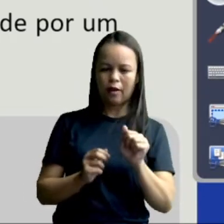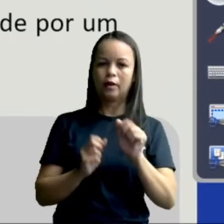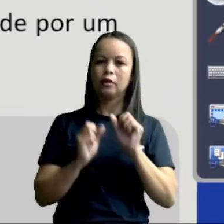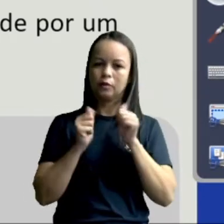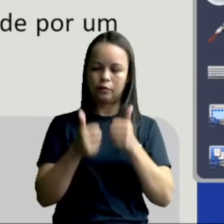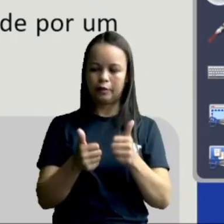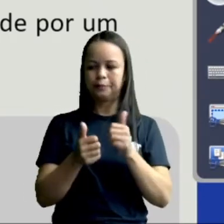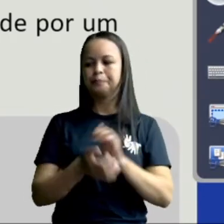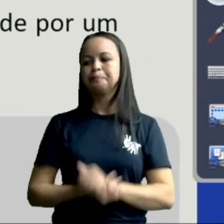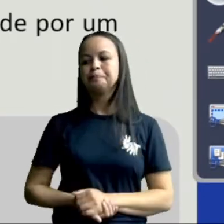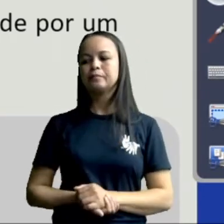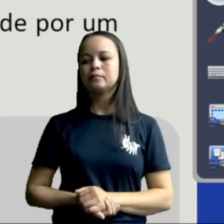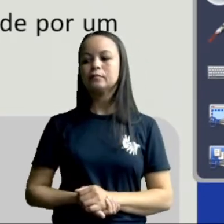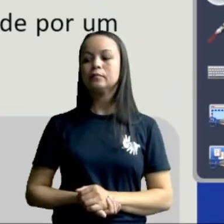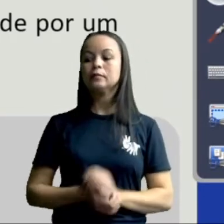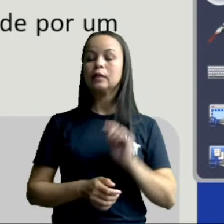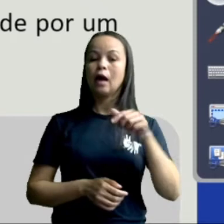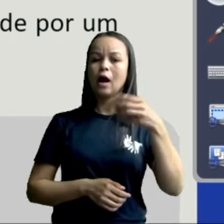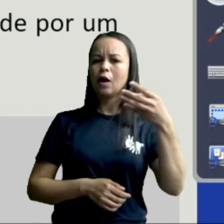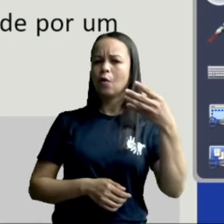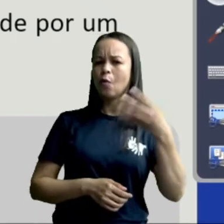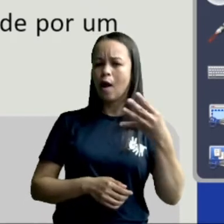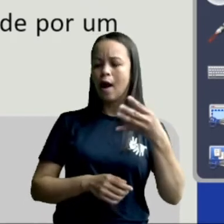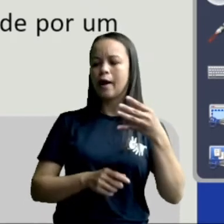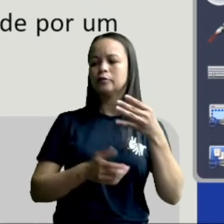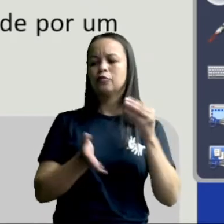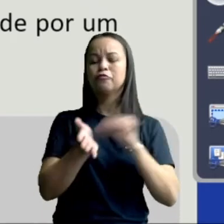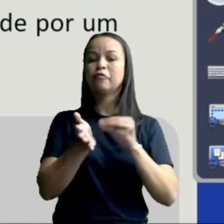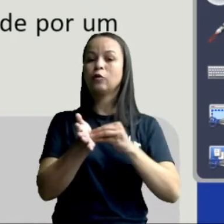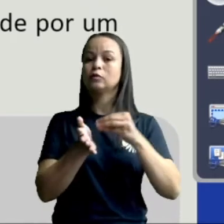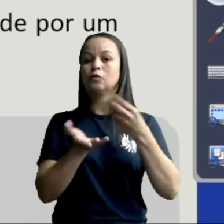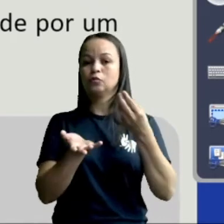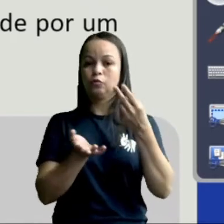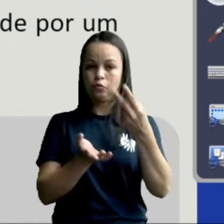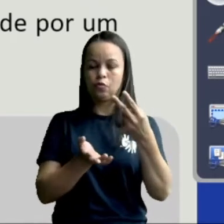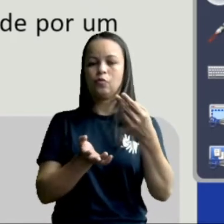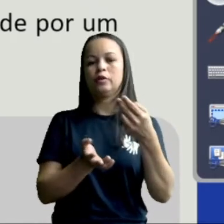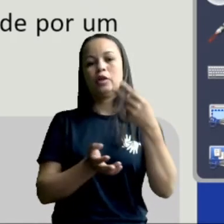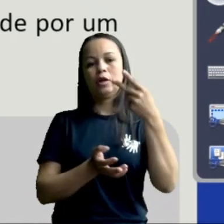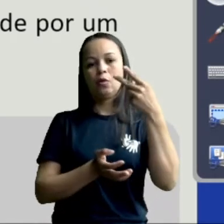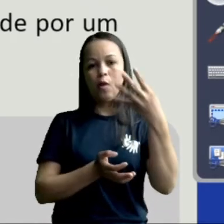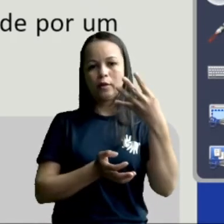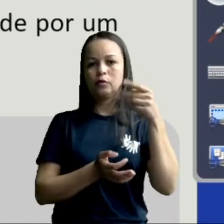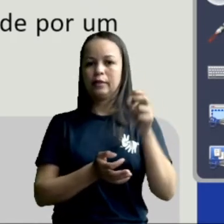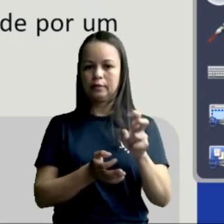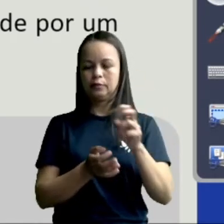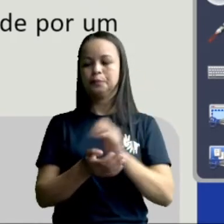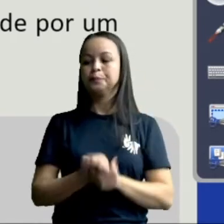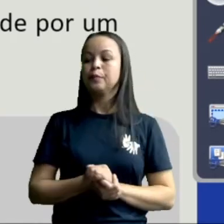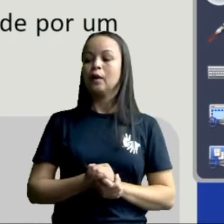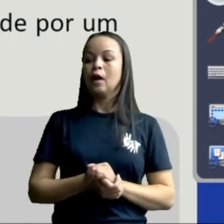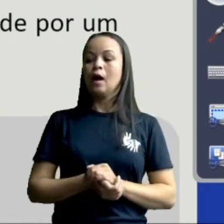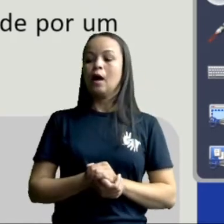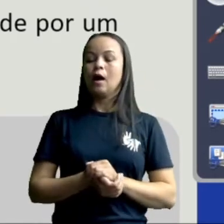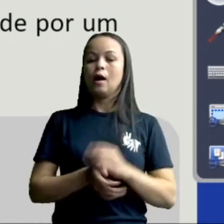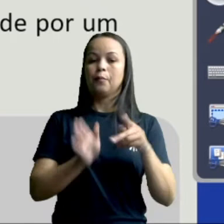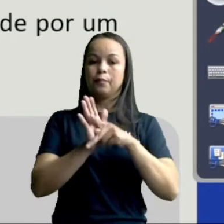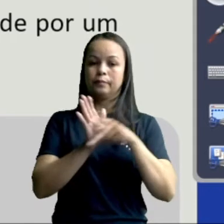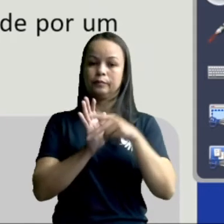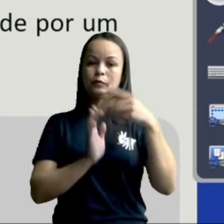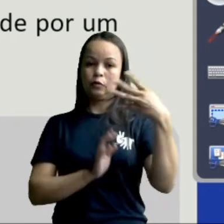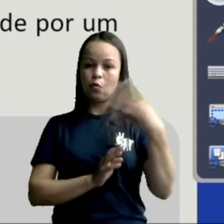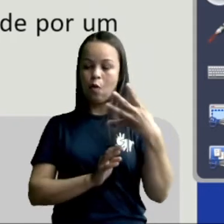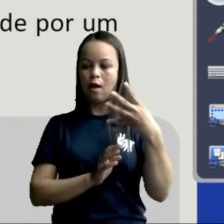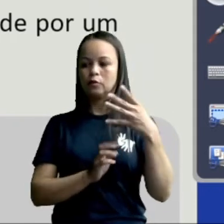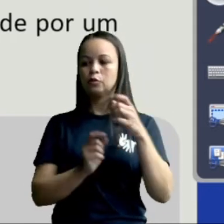Beleza? E aí, a próxima, faltam mais duas, são 5 propriedades que a gente vai discutir. A propriedade 4